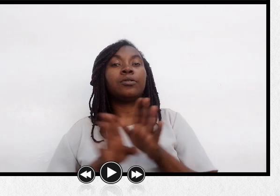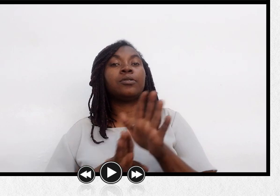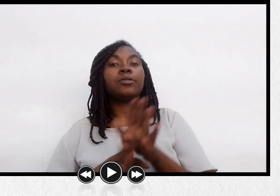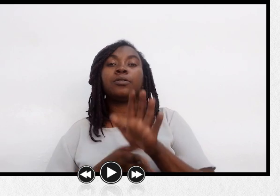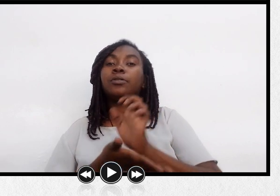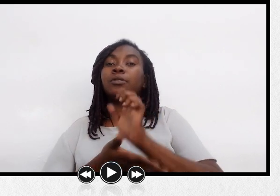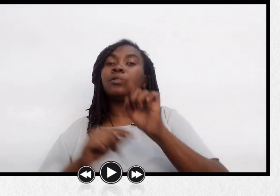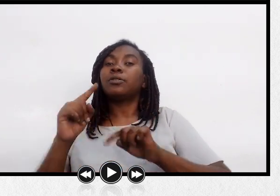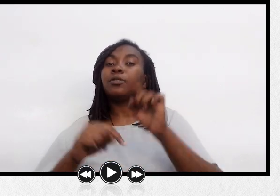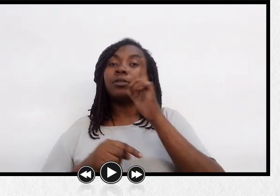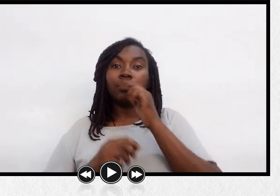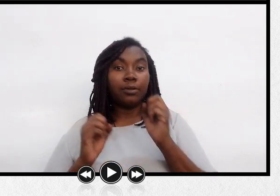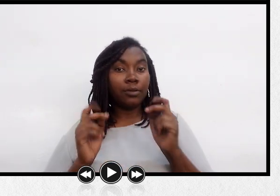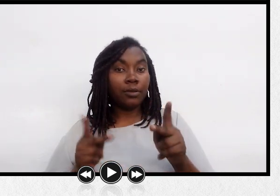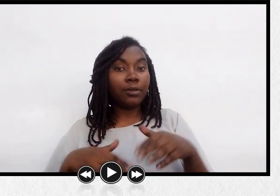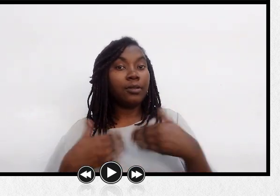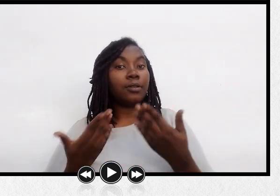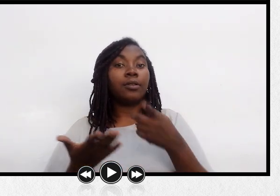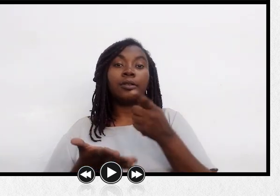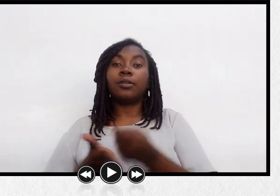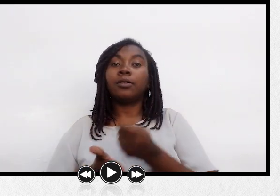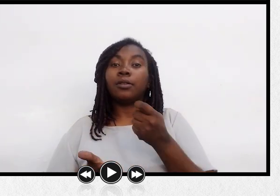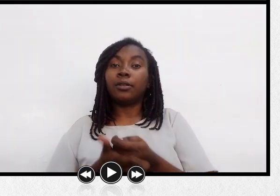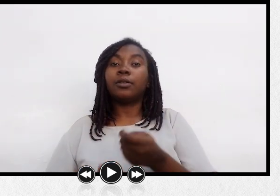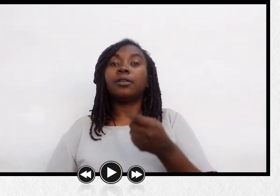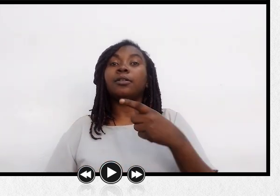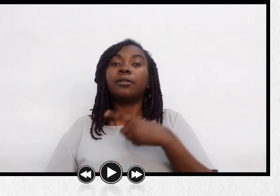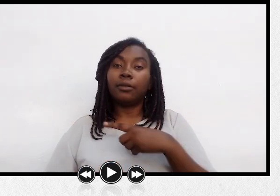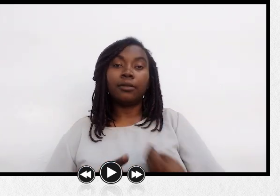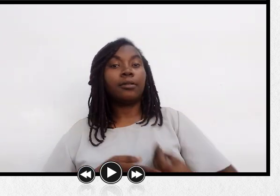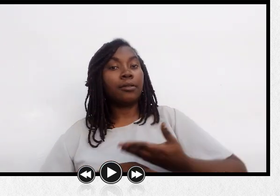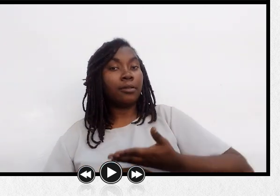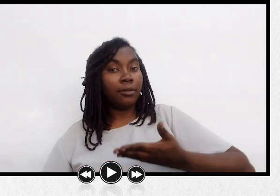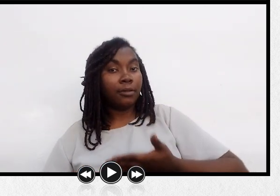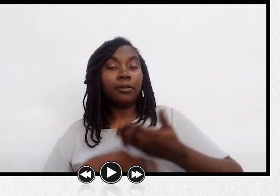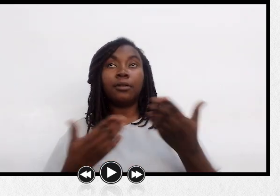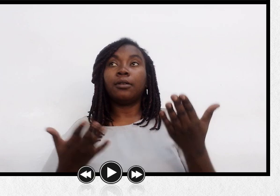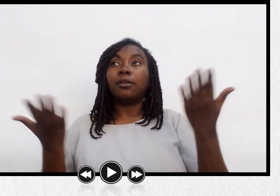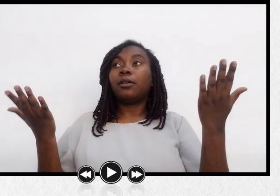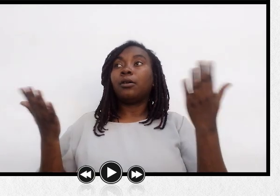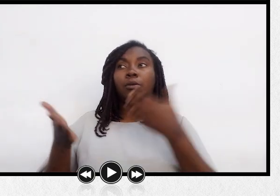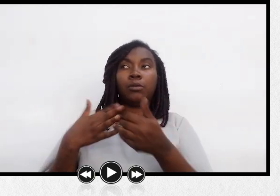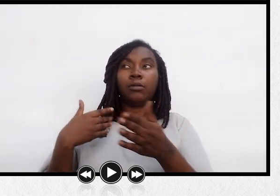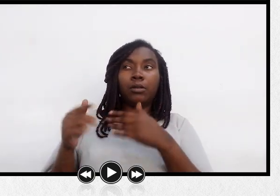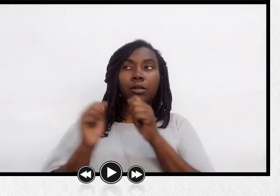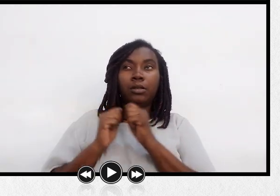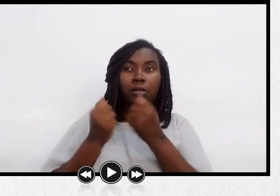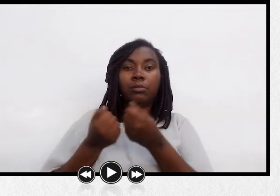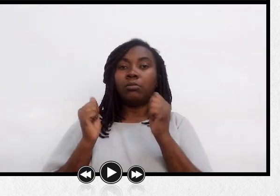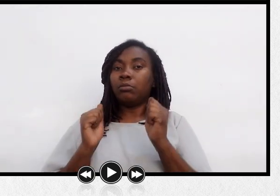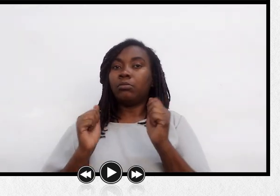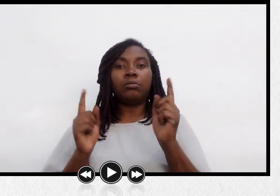Hídricos. Ok? Então, você tem que ter essa participação. Então, qualquer associação pode? Não, então tem